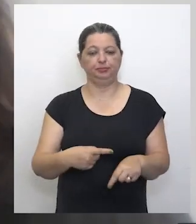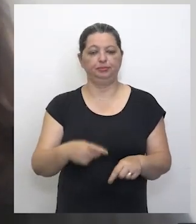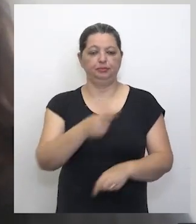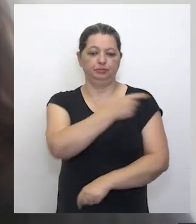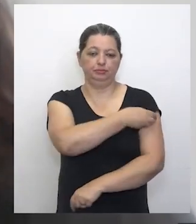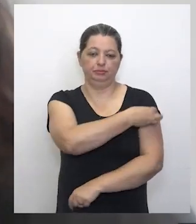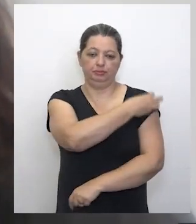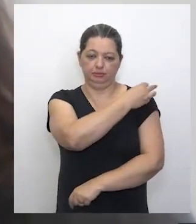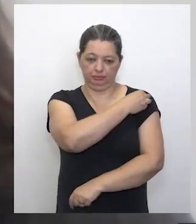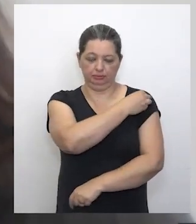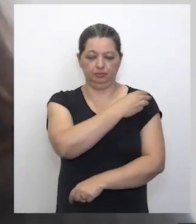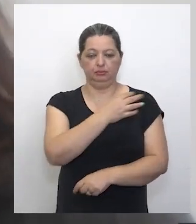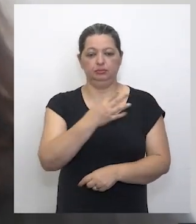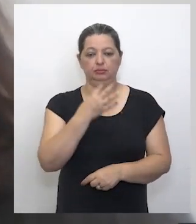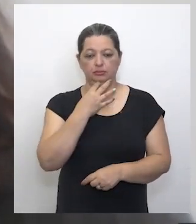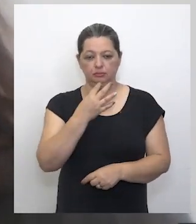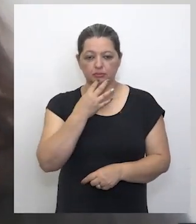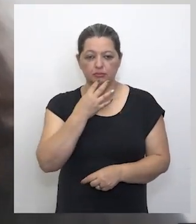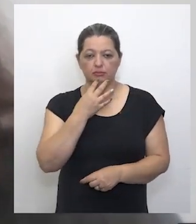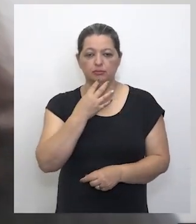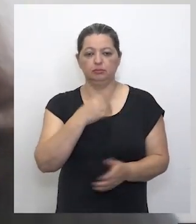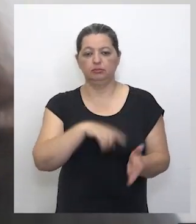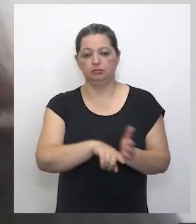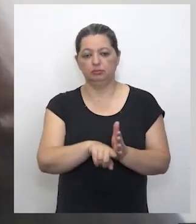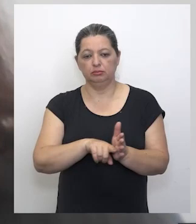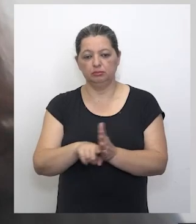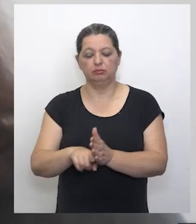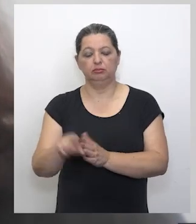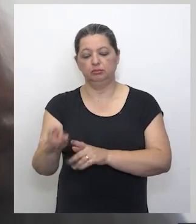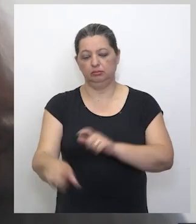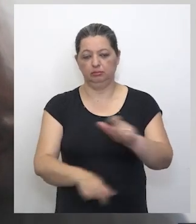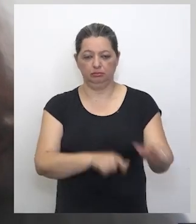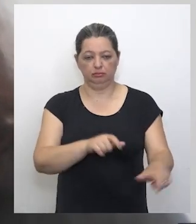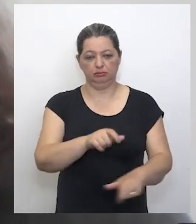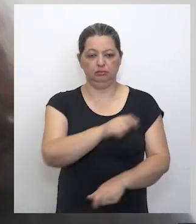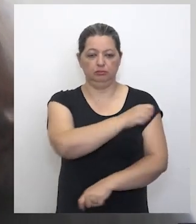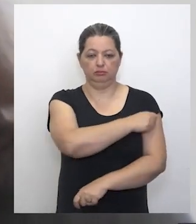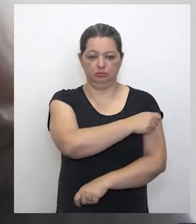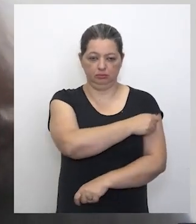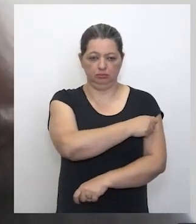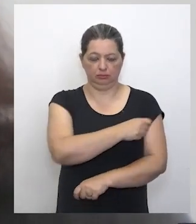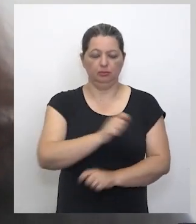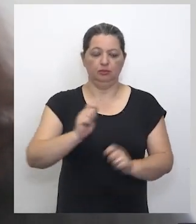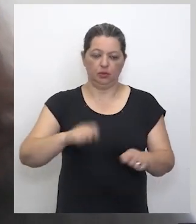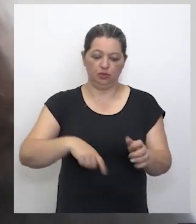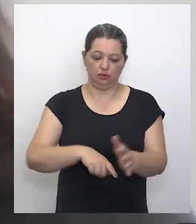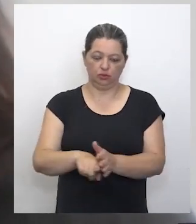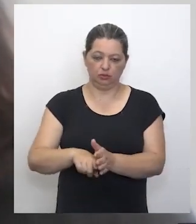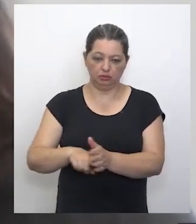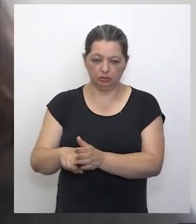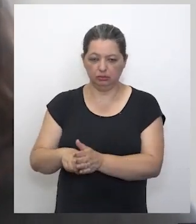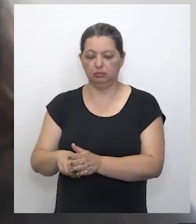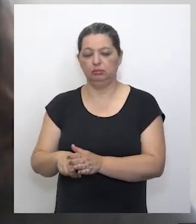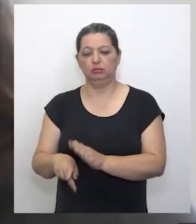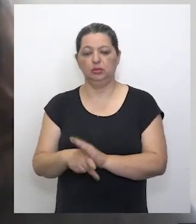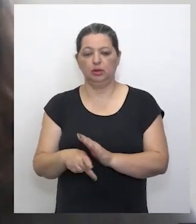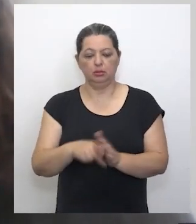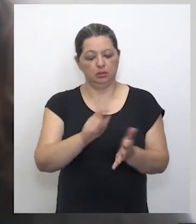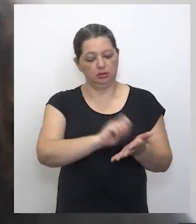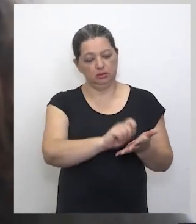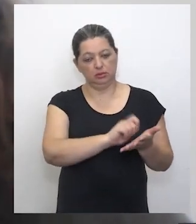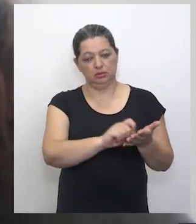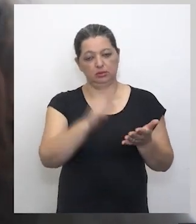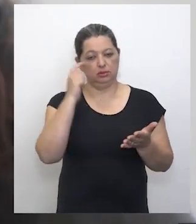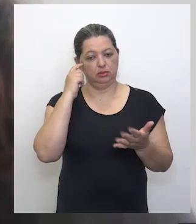no mínimo, assim, o professor conhecer seu estudante, ele pode realizar sondagem de hipótese de escrita e